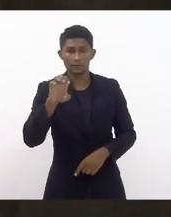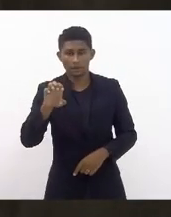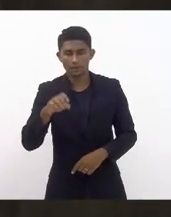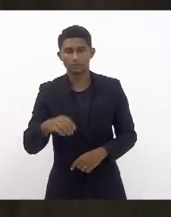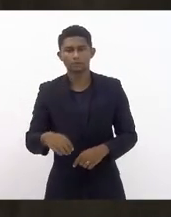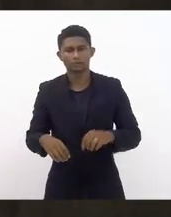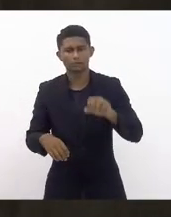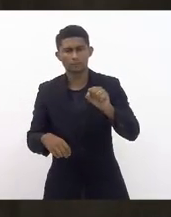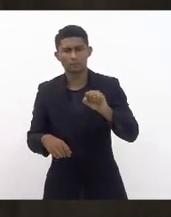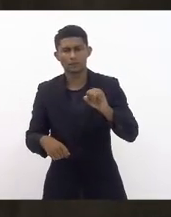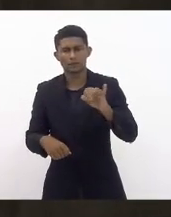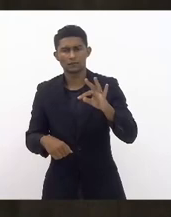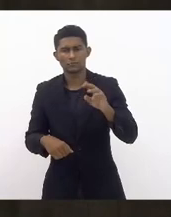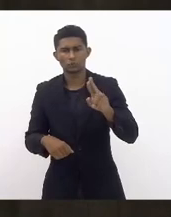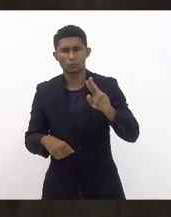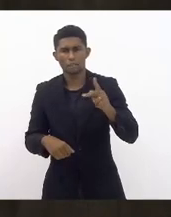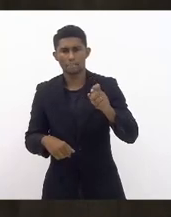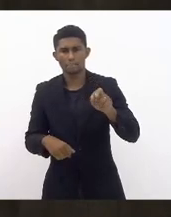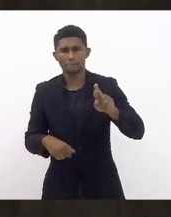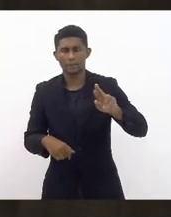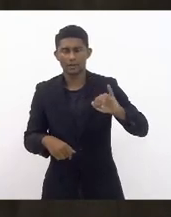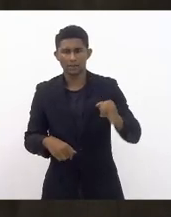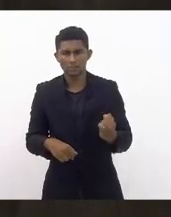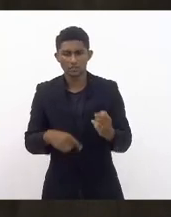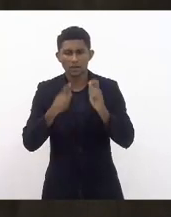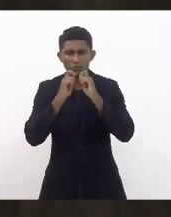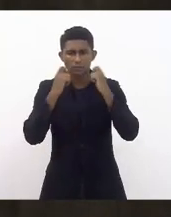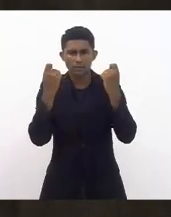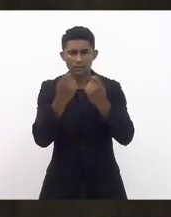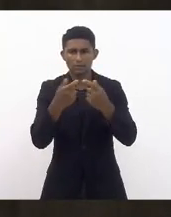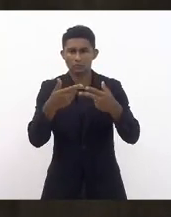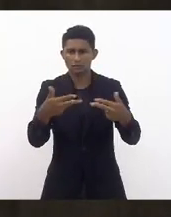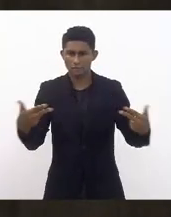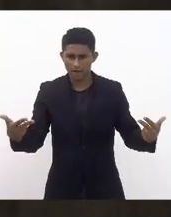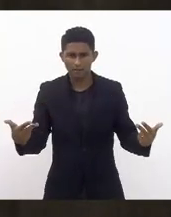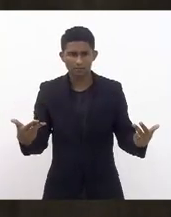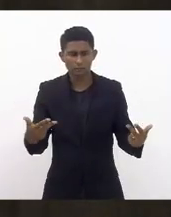Sintuperj, e associações de docentes, a do ESO e as do ERJ.